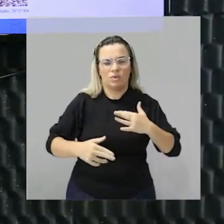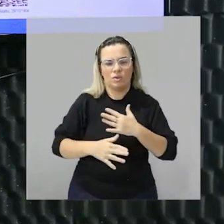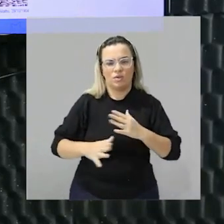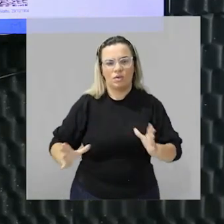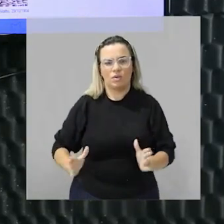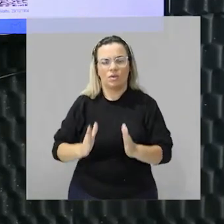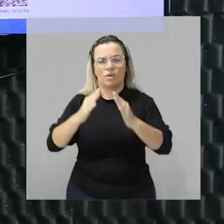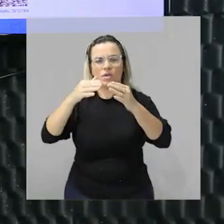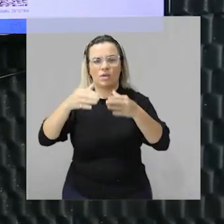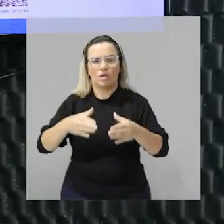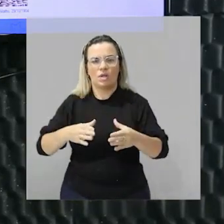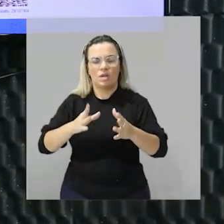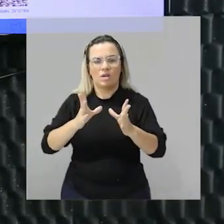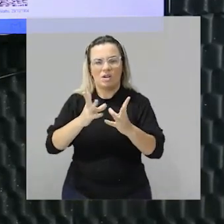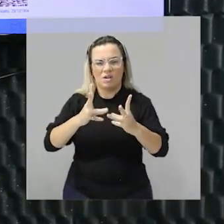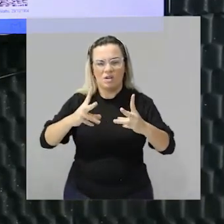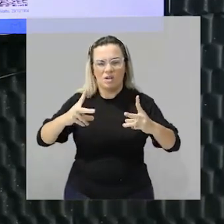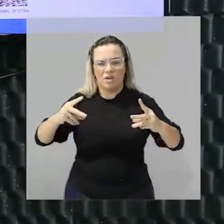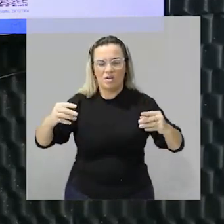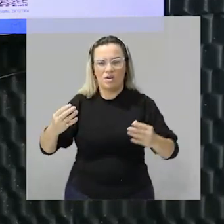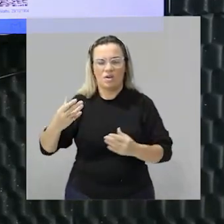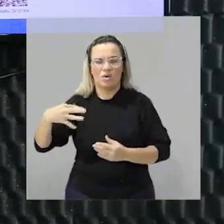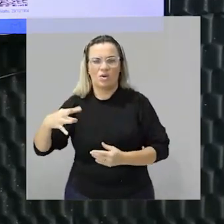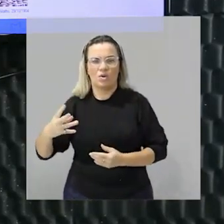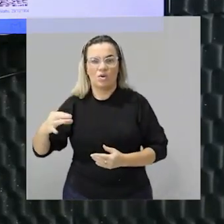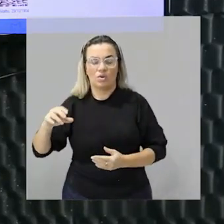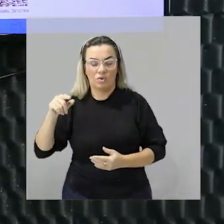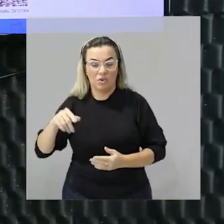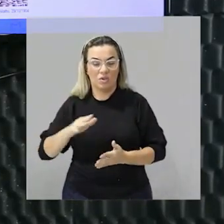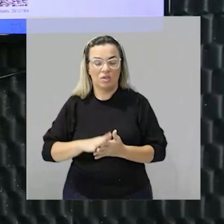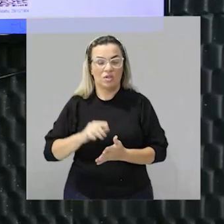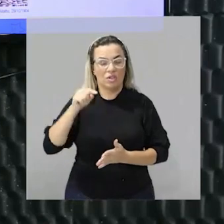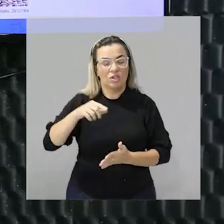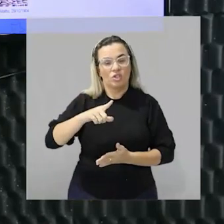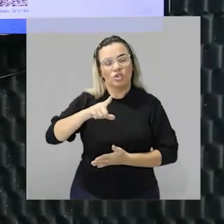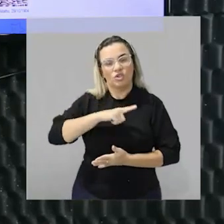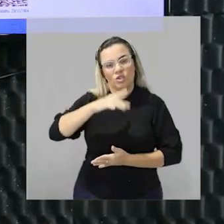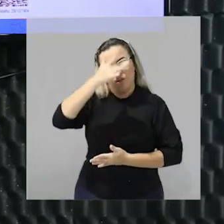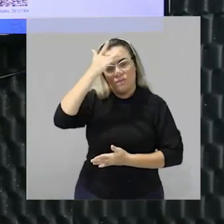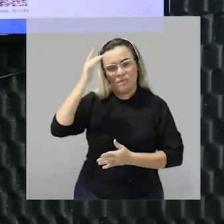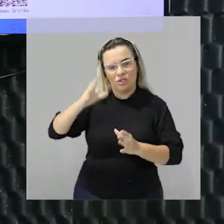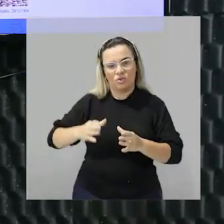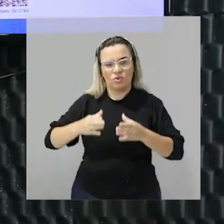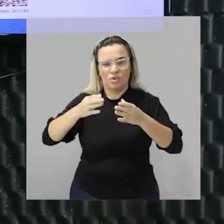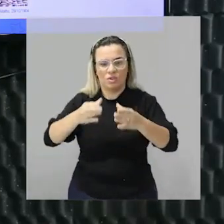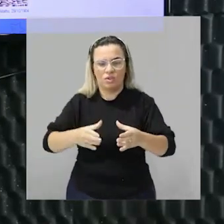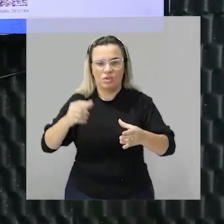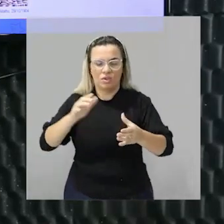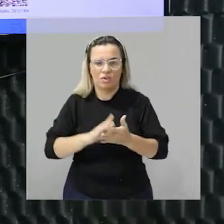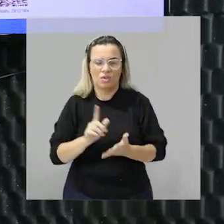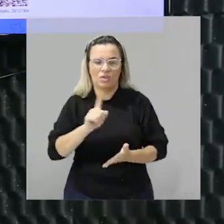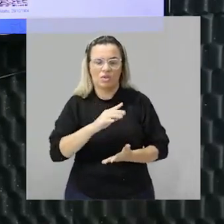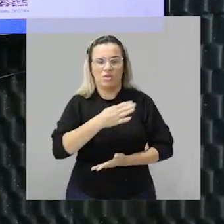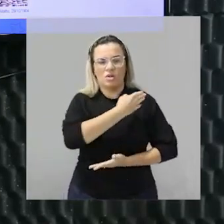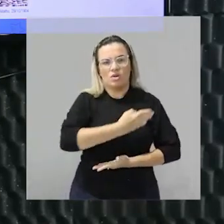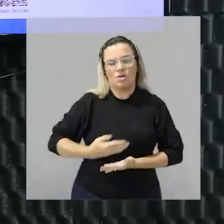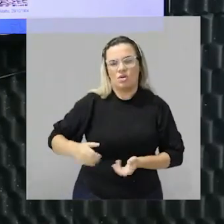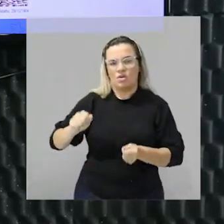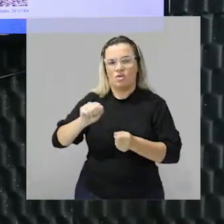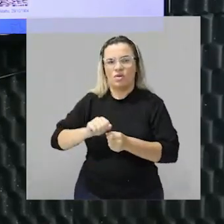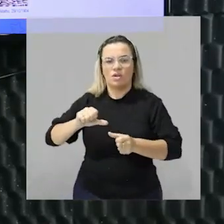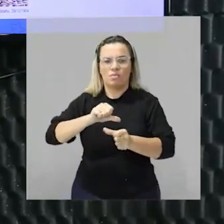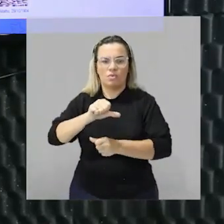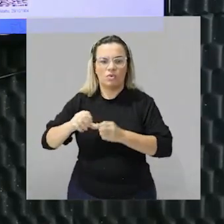sendo derrubados, inclusive com os moradores dentro. O governo não faz uma relocação